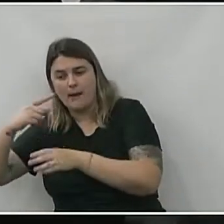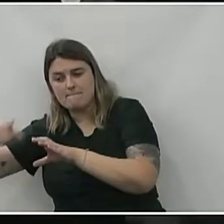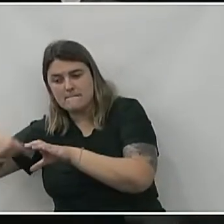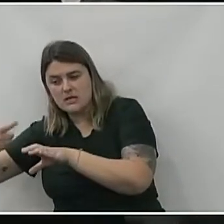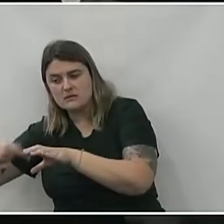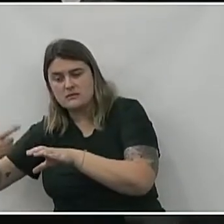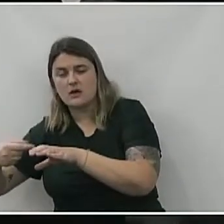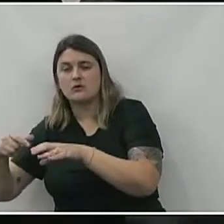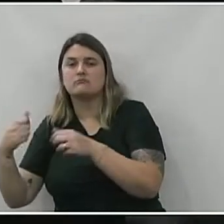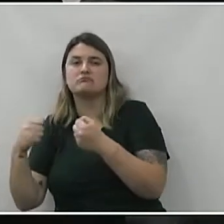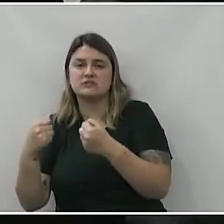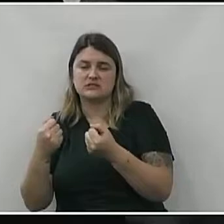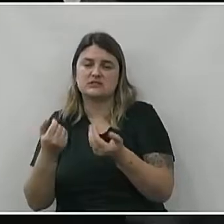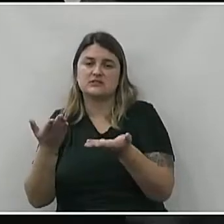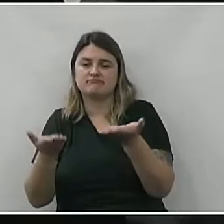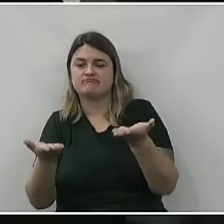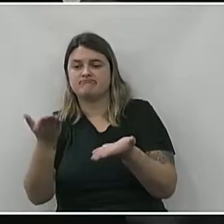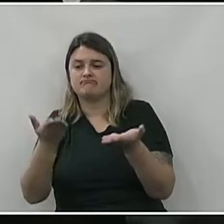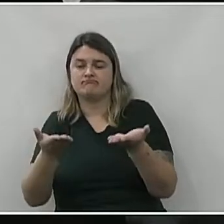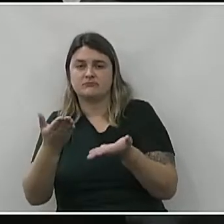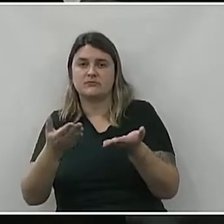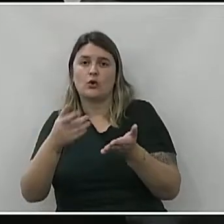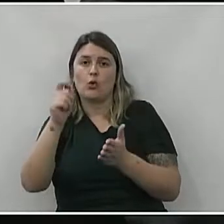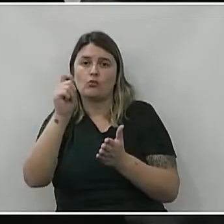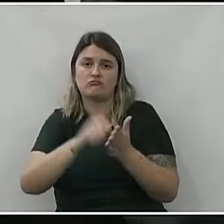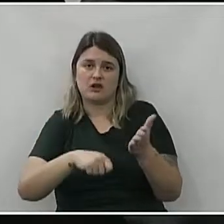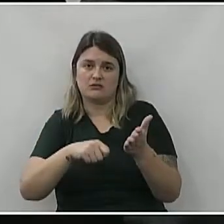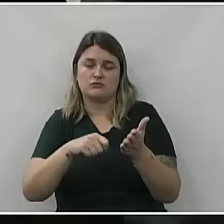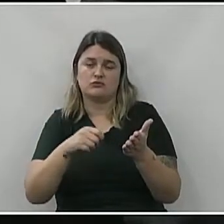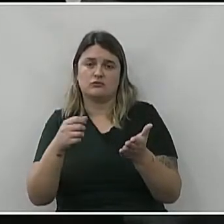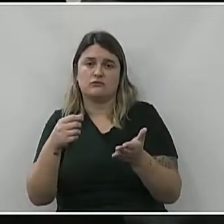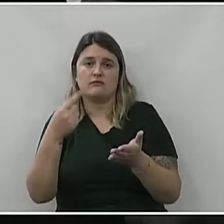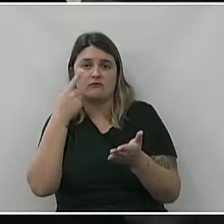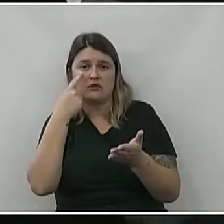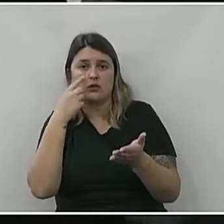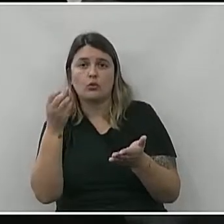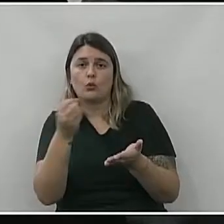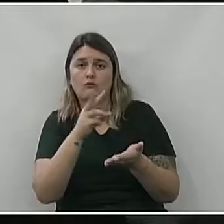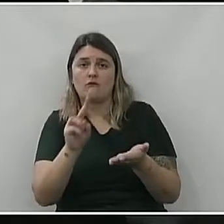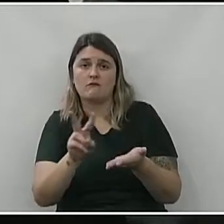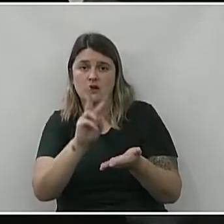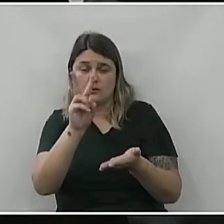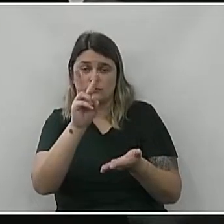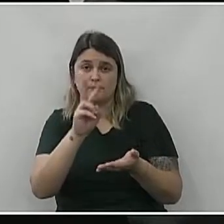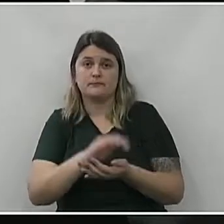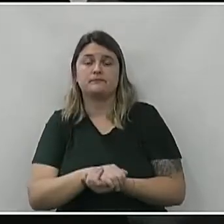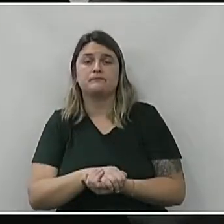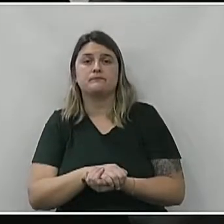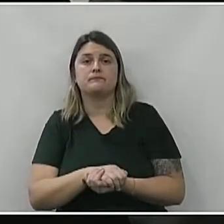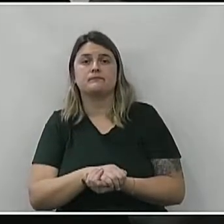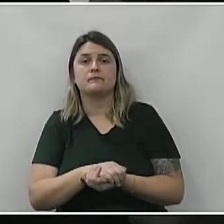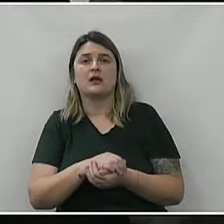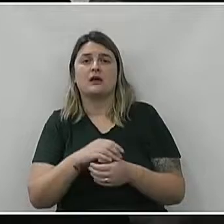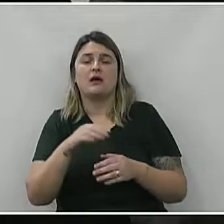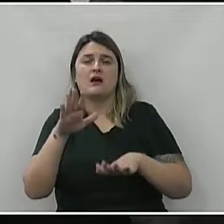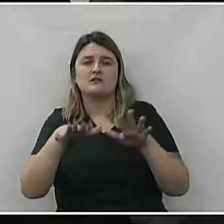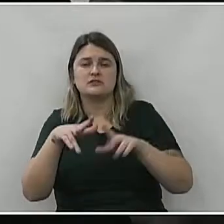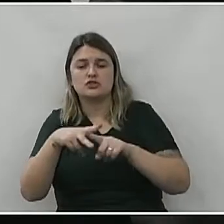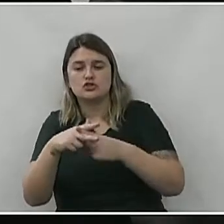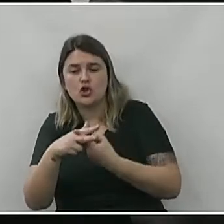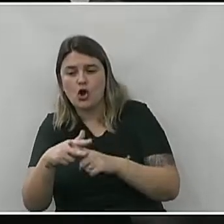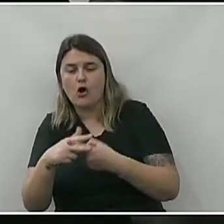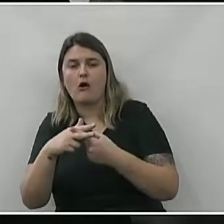do reequilíbrio econômico e financeiro do contrato de concessão. Mas também é necessário levar em consideração os custos com peças,